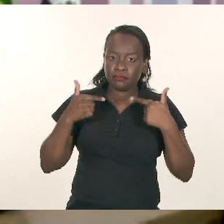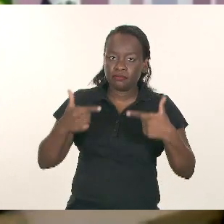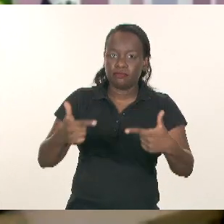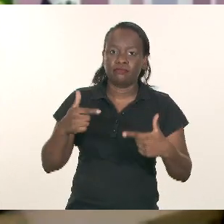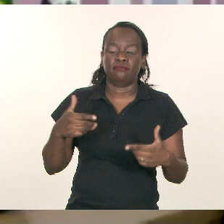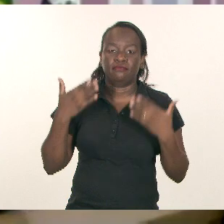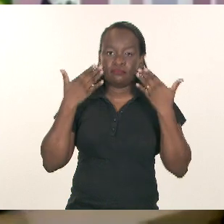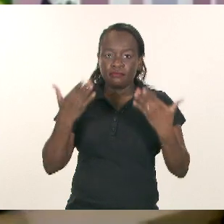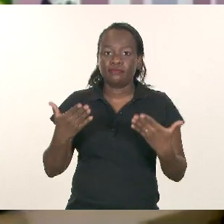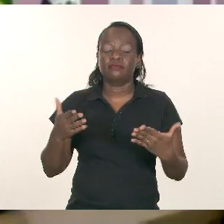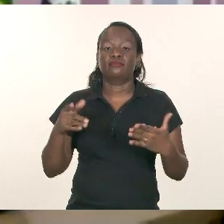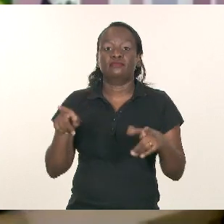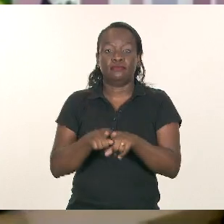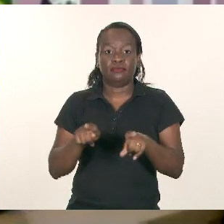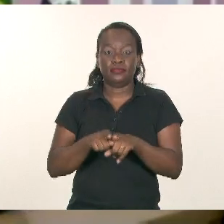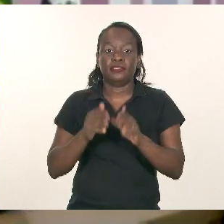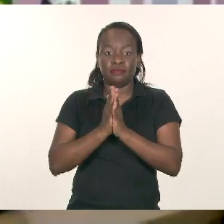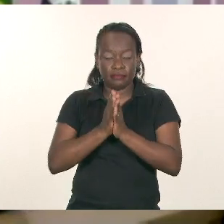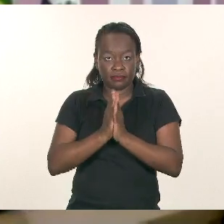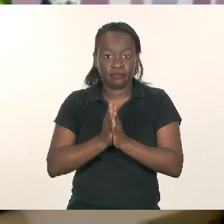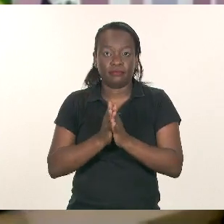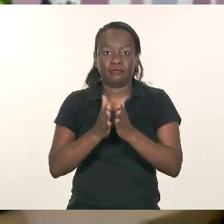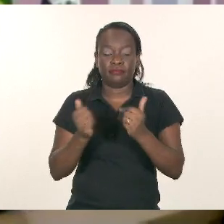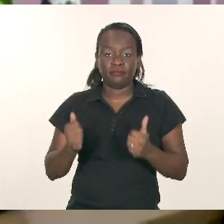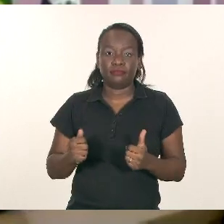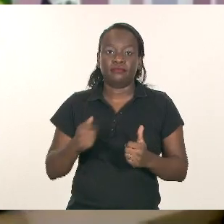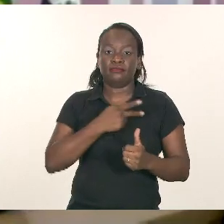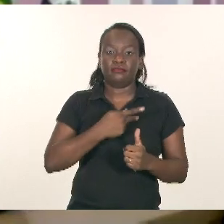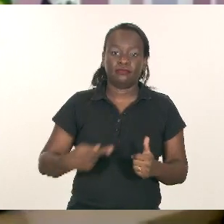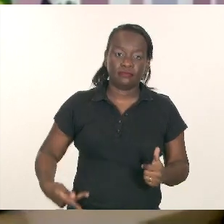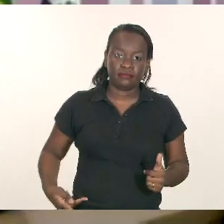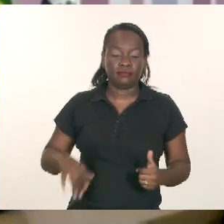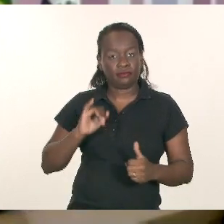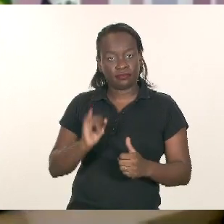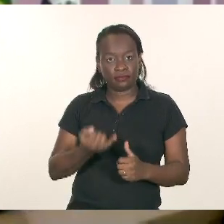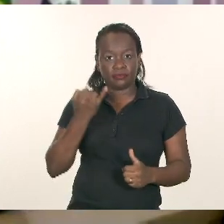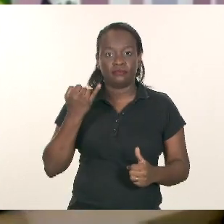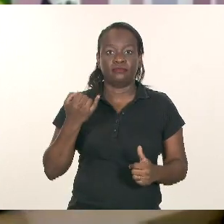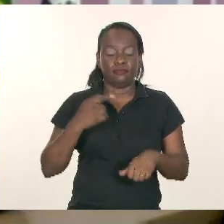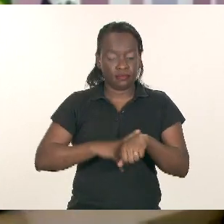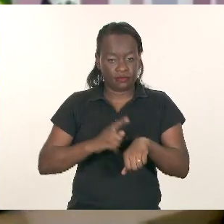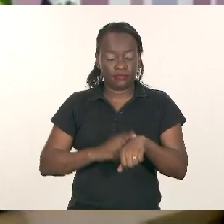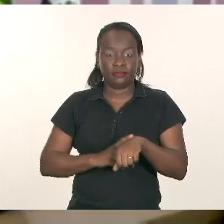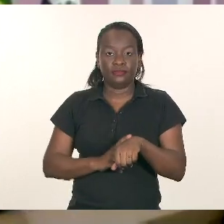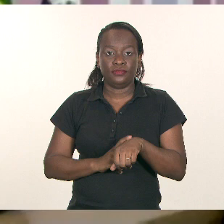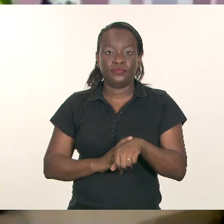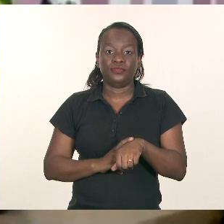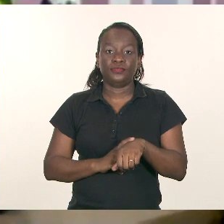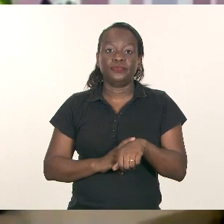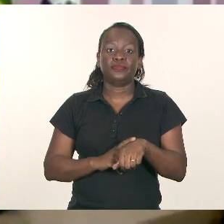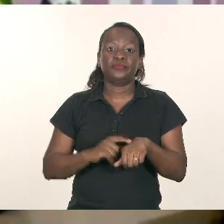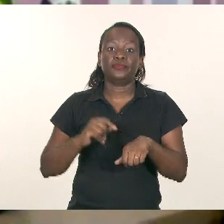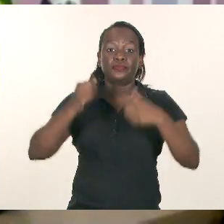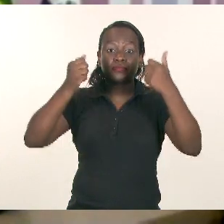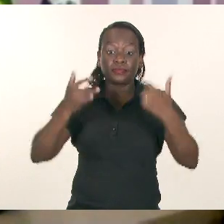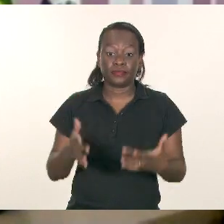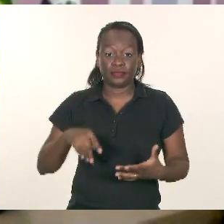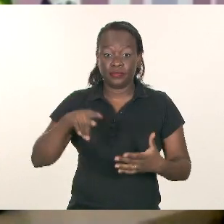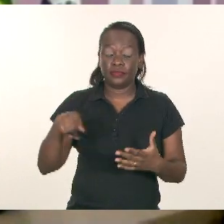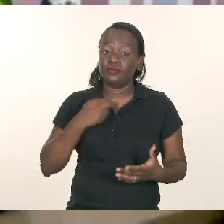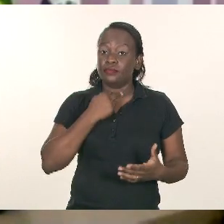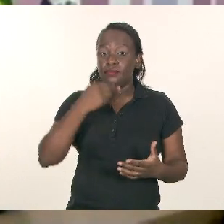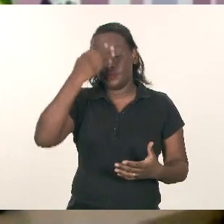fronte, e fazer um apelo também, senhor presidente, aproveitando aqui o meu tempo, de dizer que a gente não